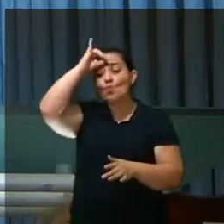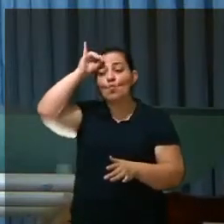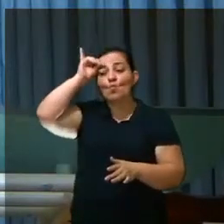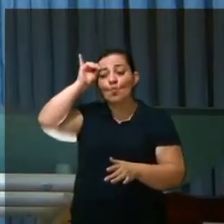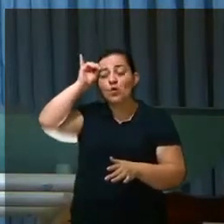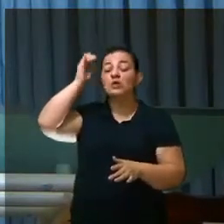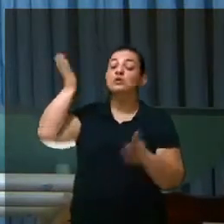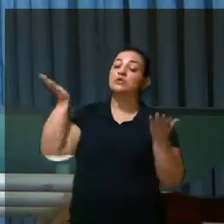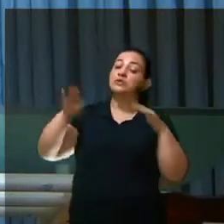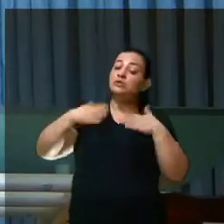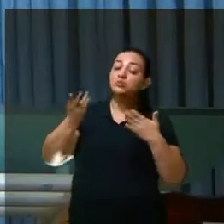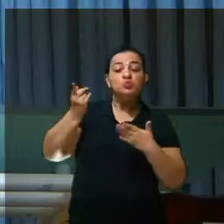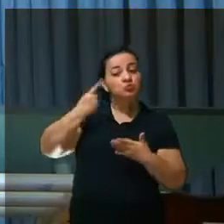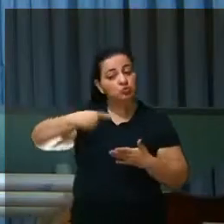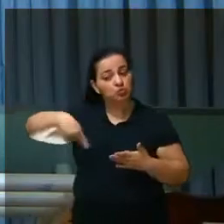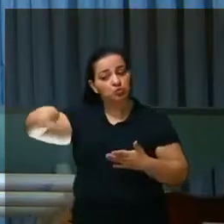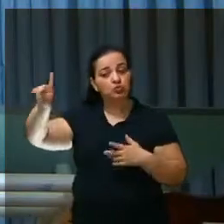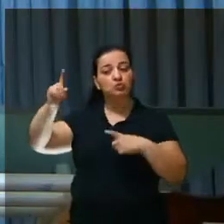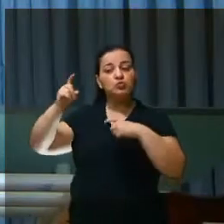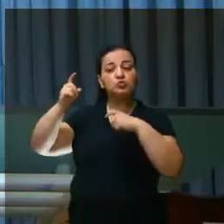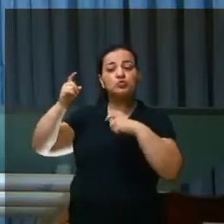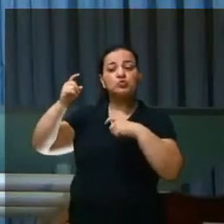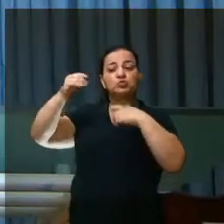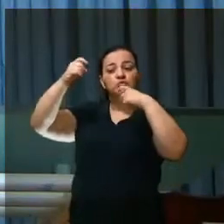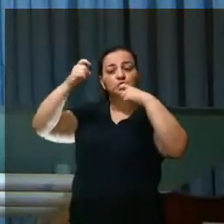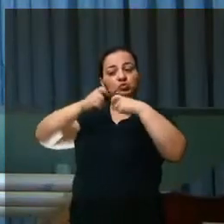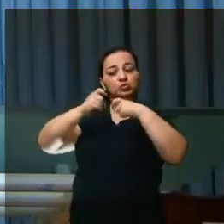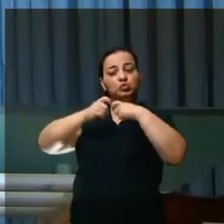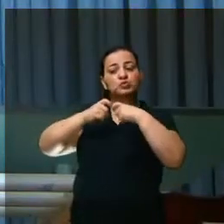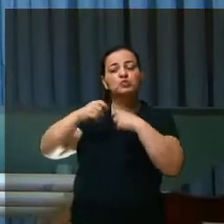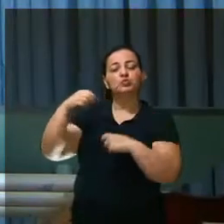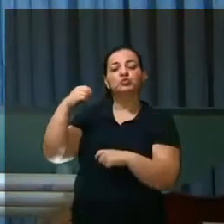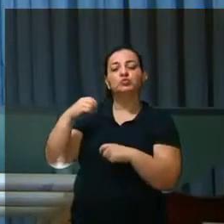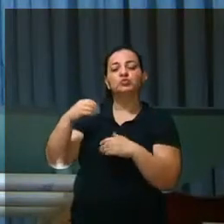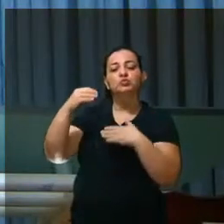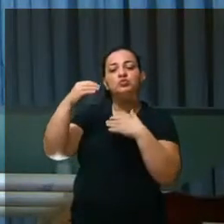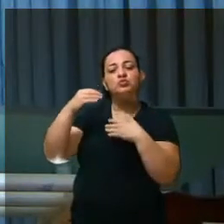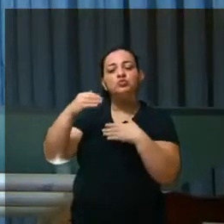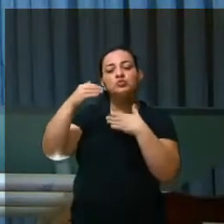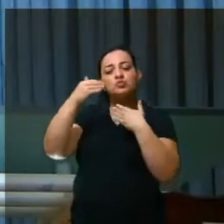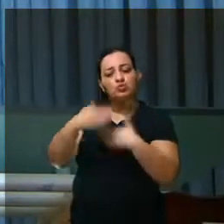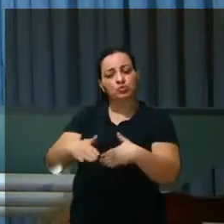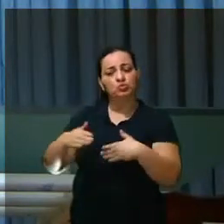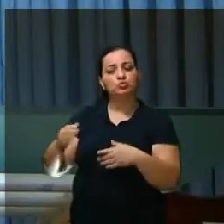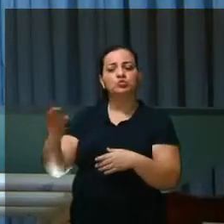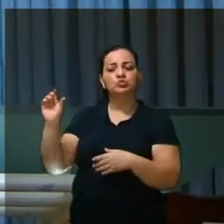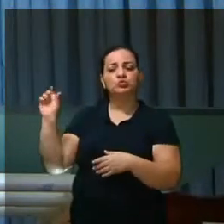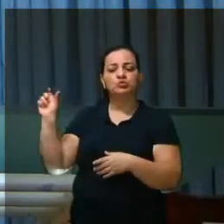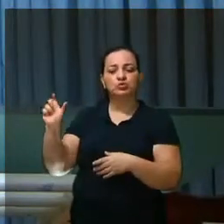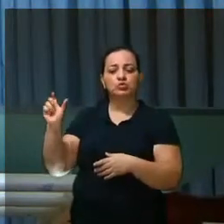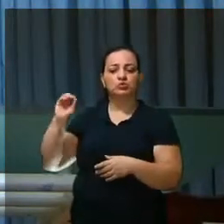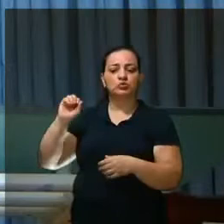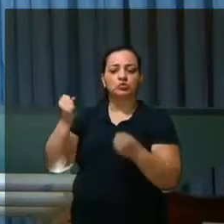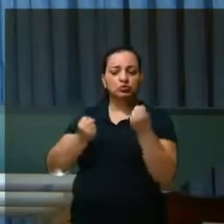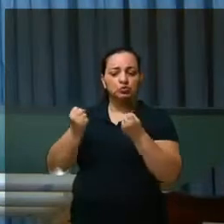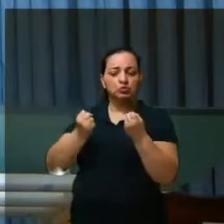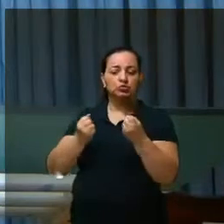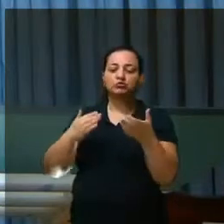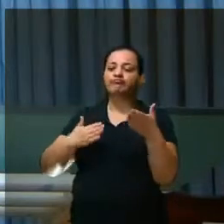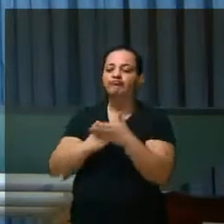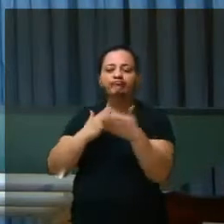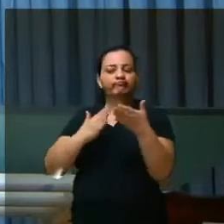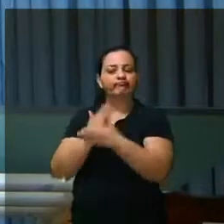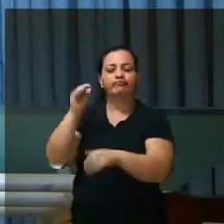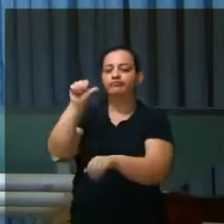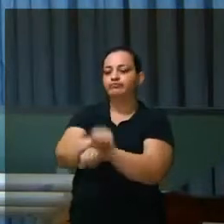você vai lá fazer a prova da Visão para renovar a carteira e não passa no teste aí